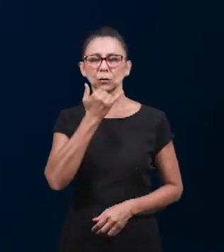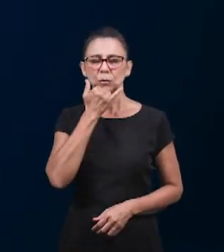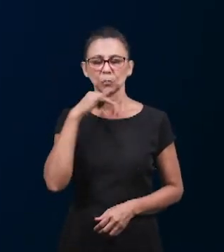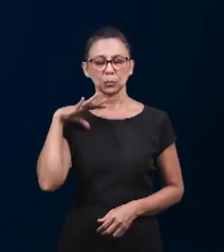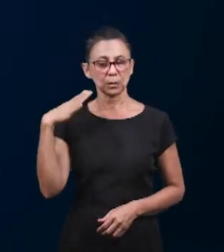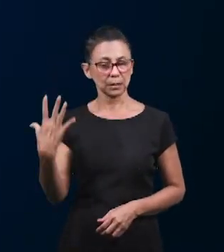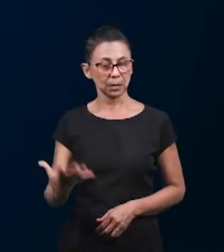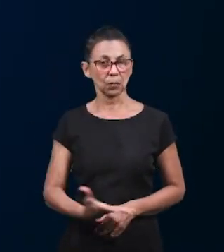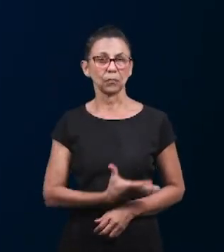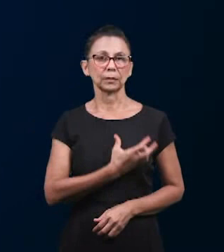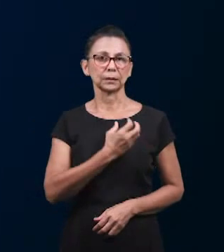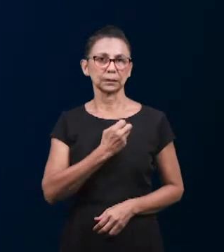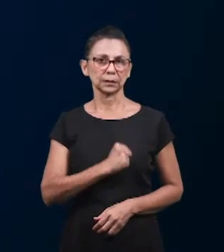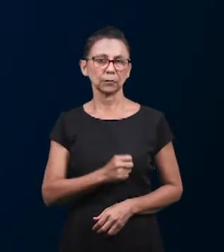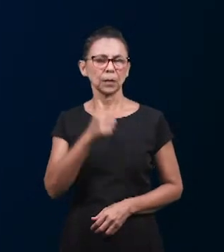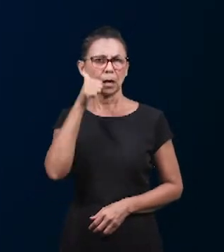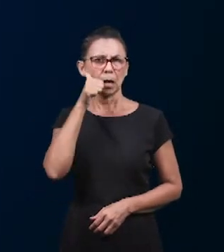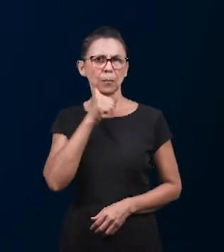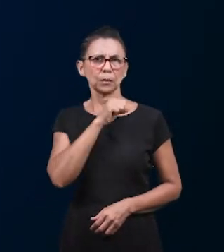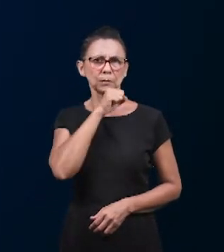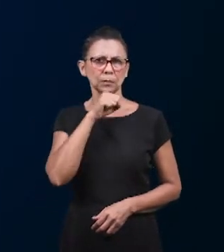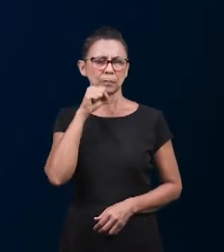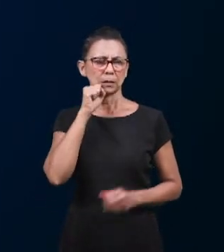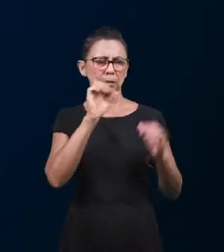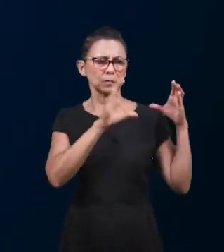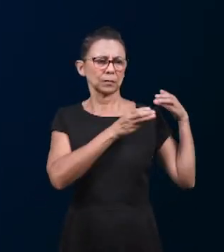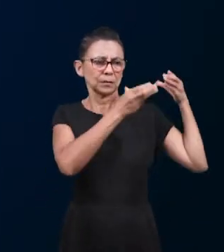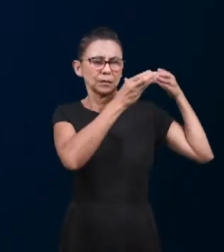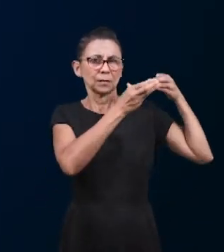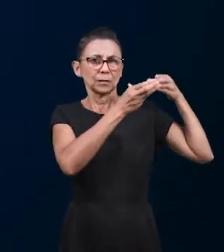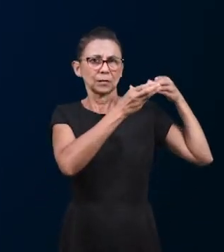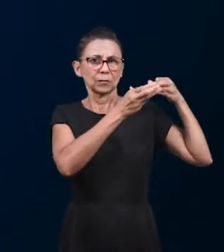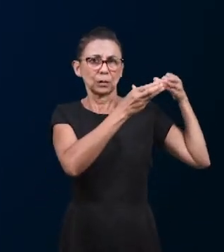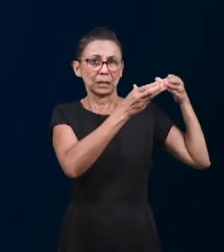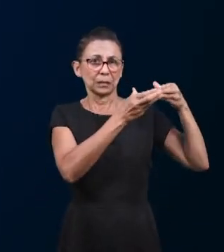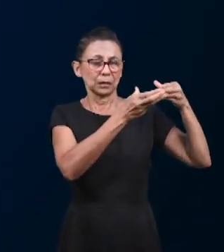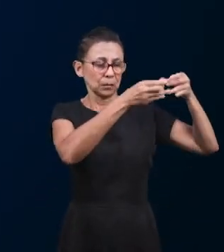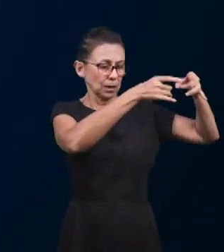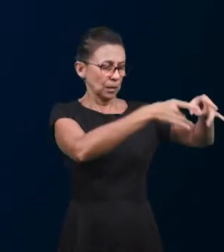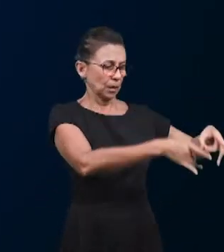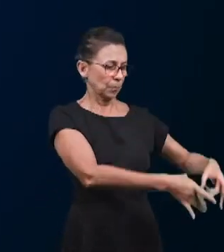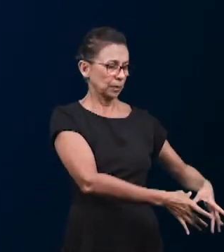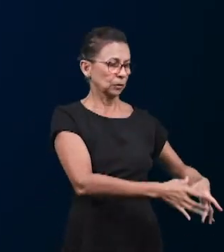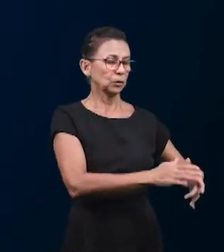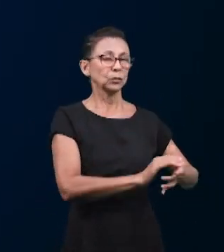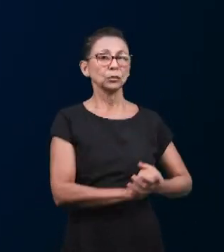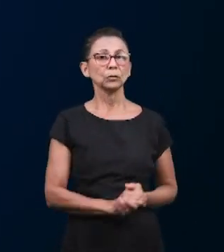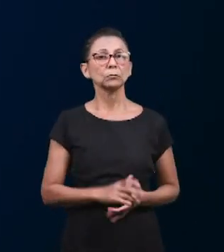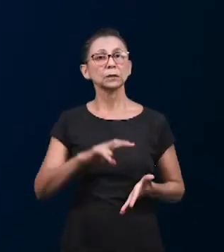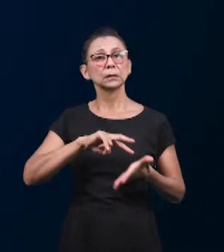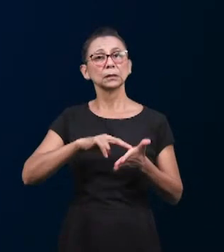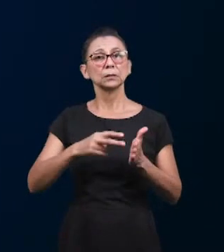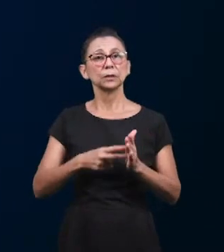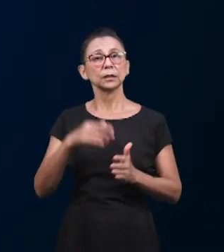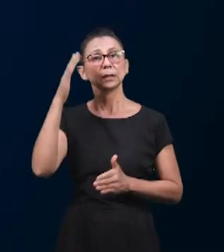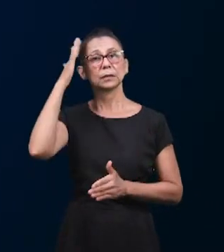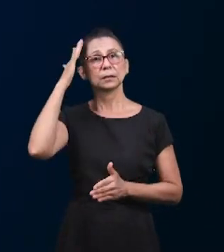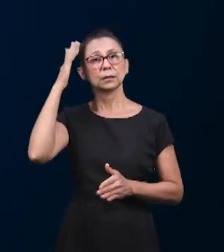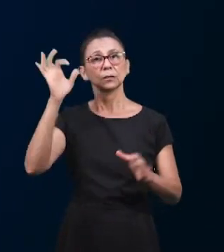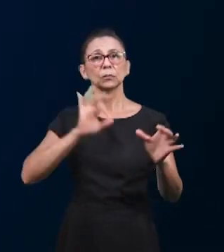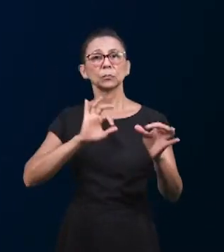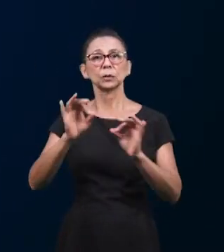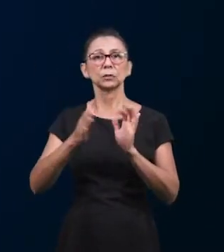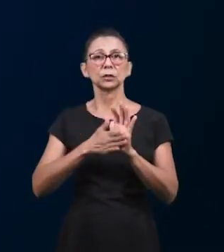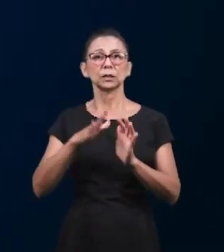para trás e dando neste mundo testemunho de uma tão grande salvação que Jesus Cristo tem para dar ao homem, a paz do